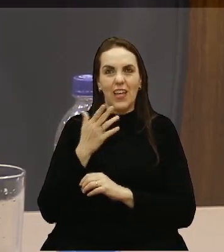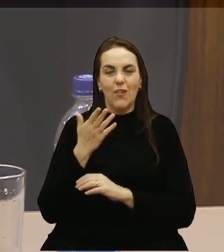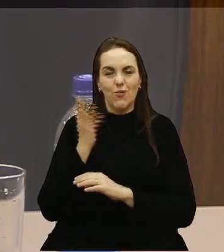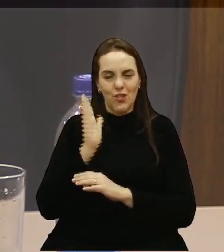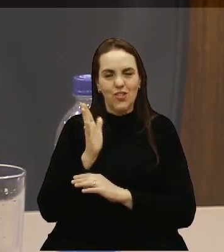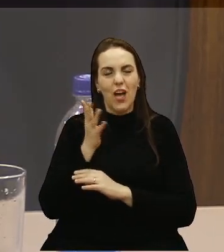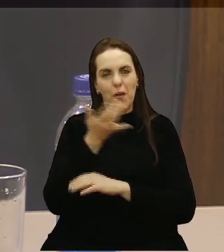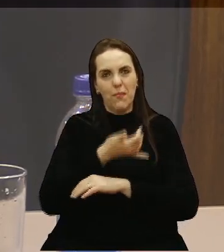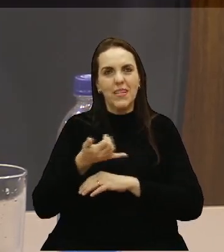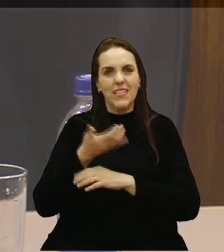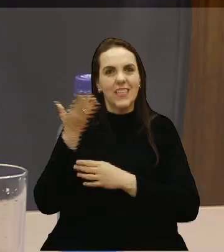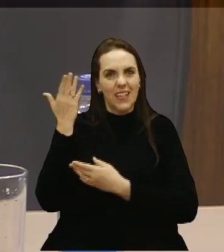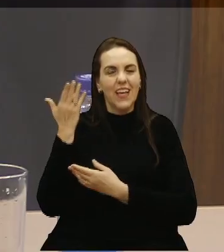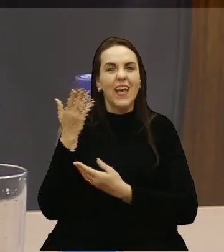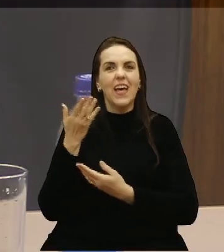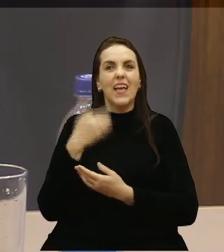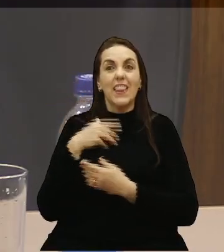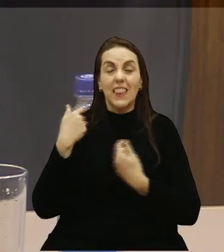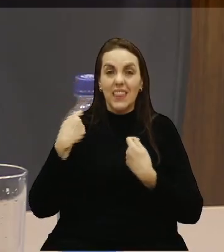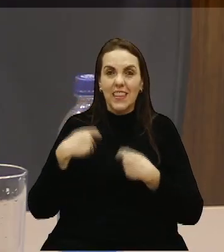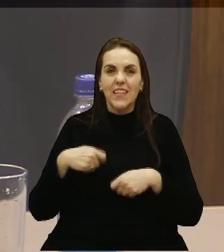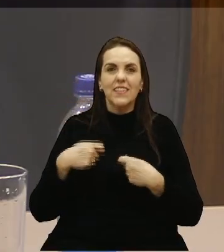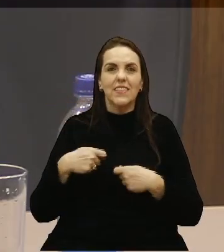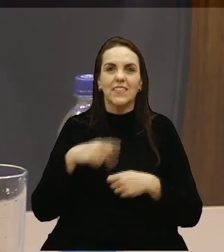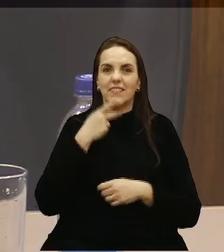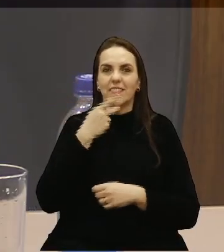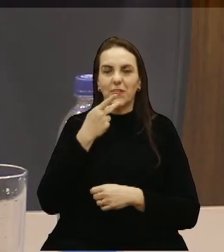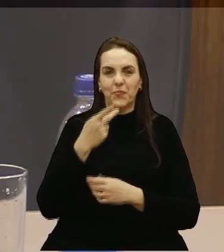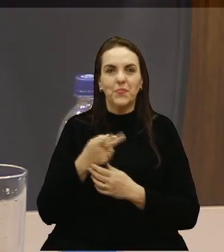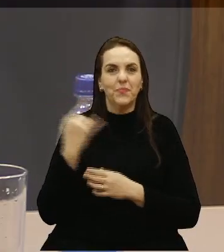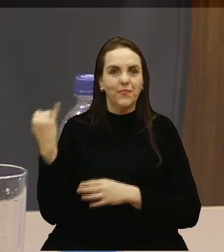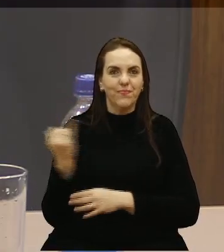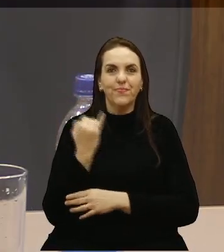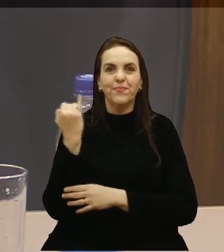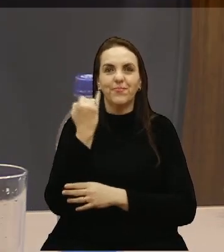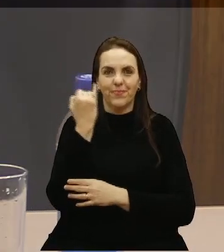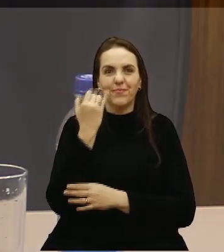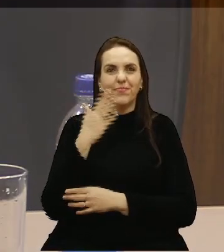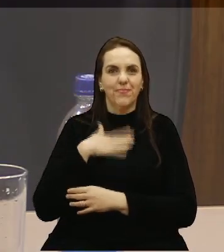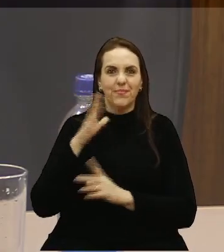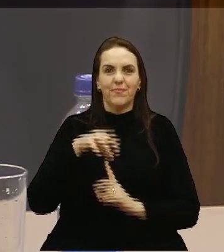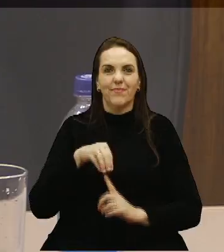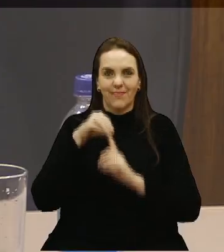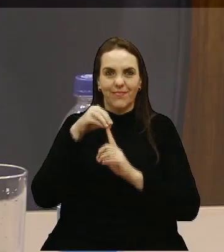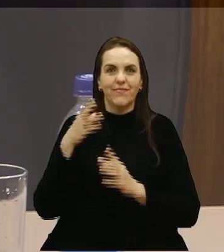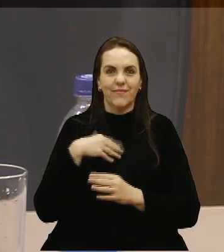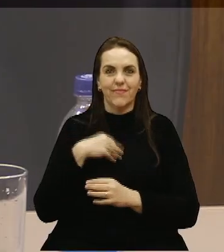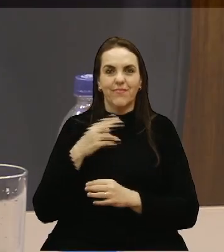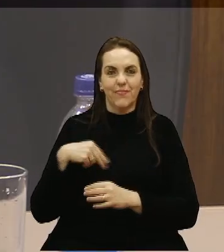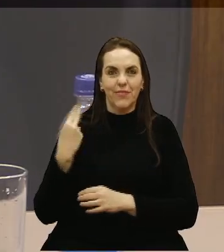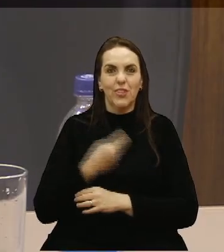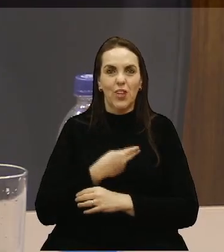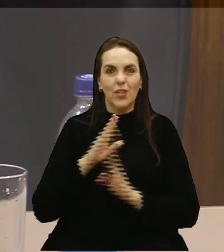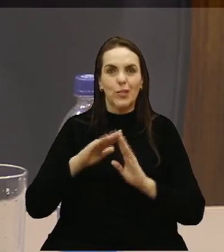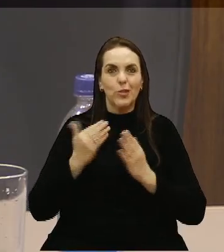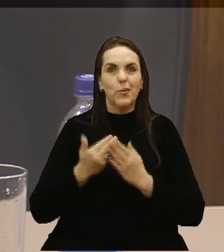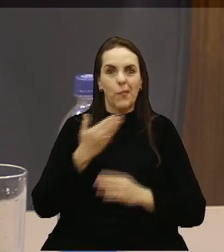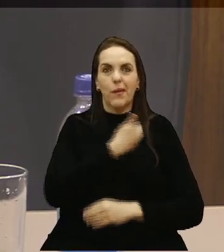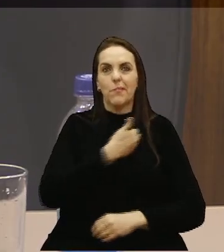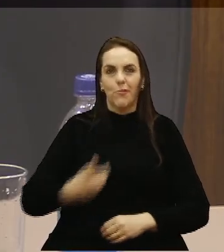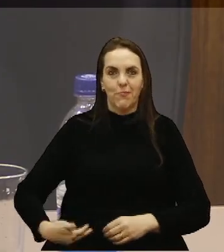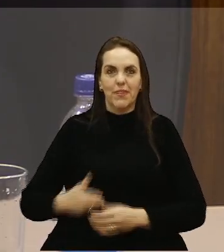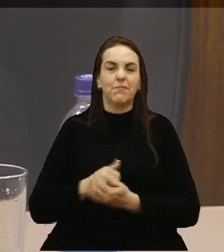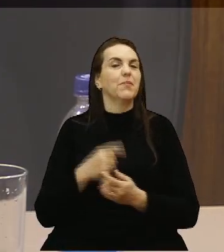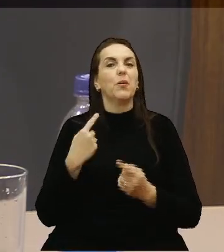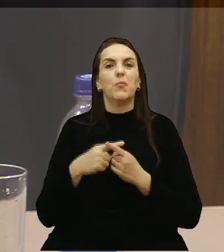isso, é muito necessário frisar a importância que isso tem, principalmente quando a gente vem de escolas públicas.